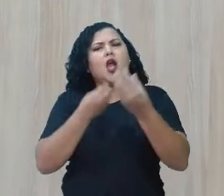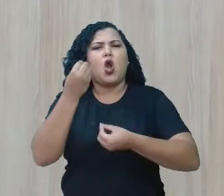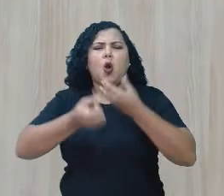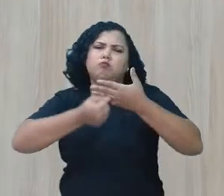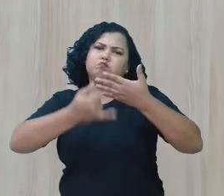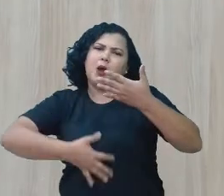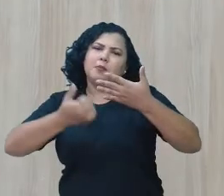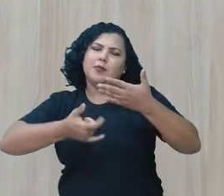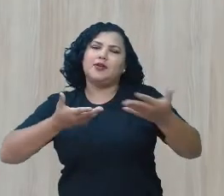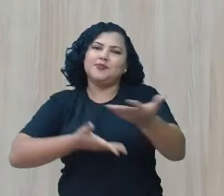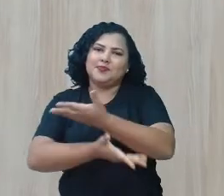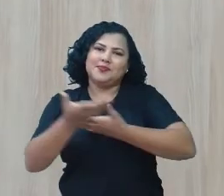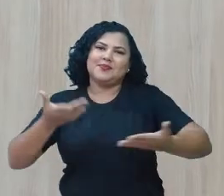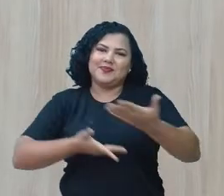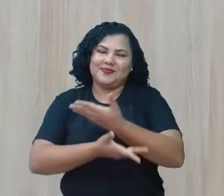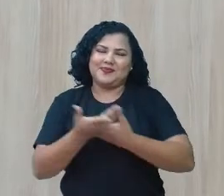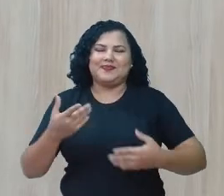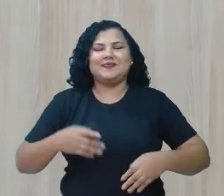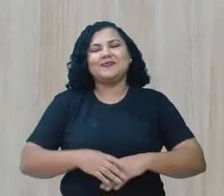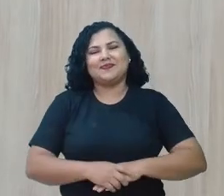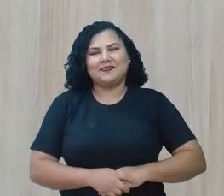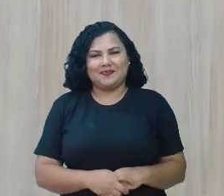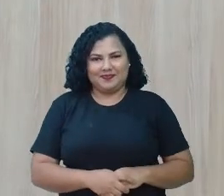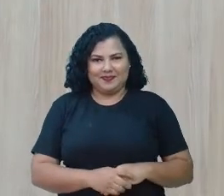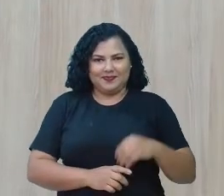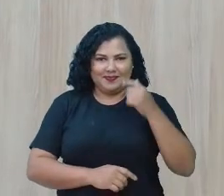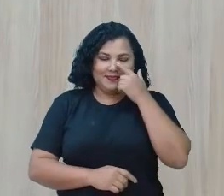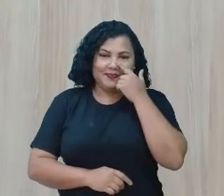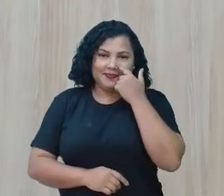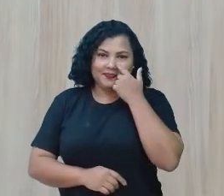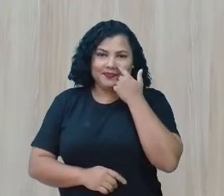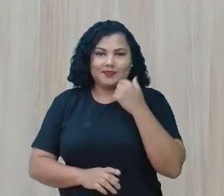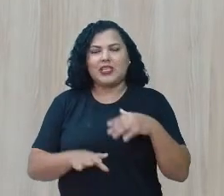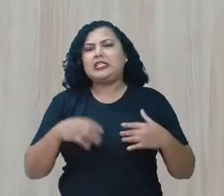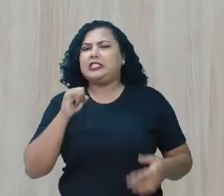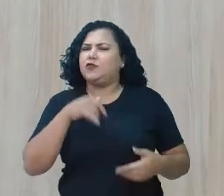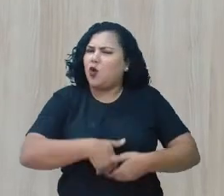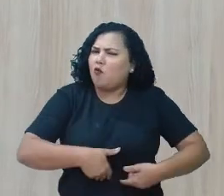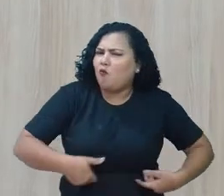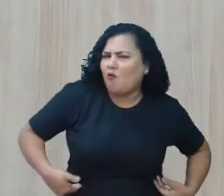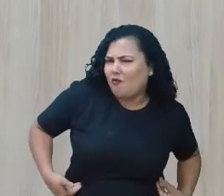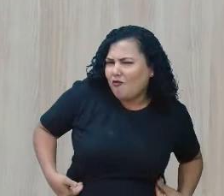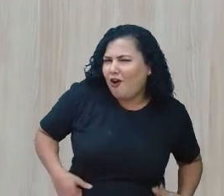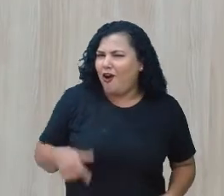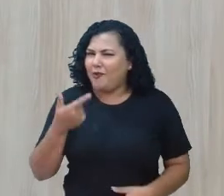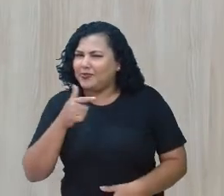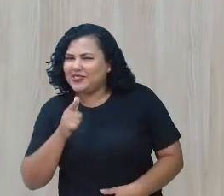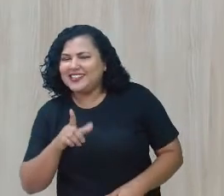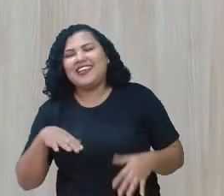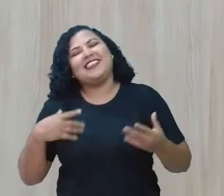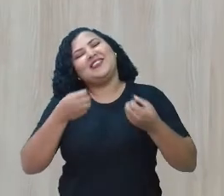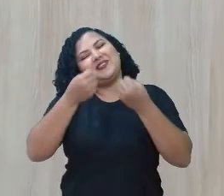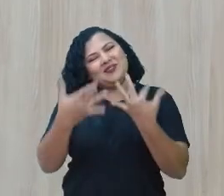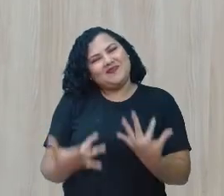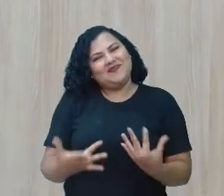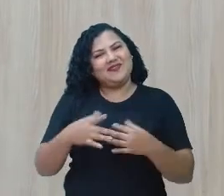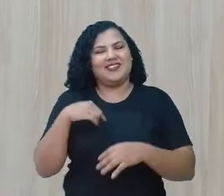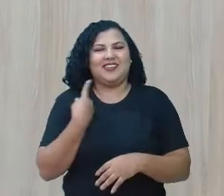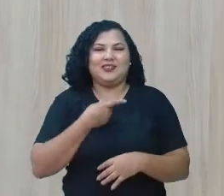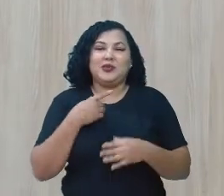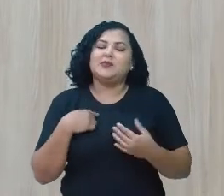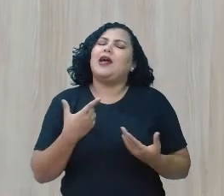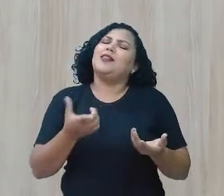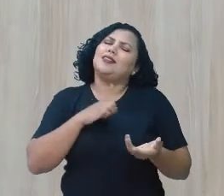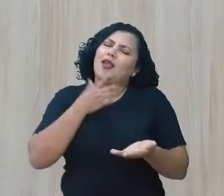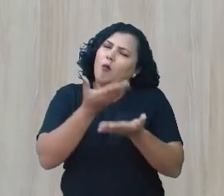do chat, como é que vocês estão aí se movimentando, estão com fome, não estão? Fale tudinho aí pra gente, tá bom? Pra gente